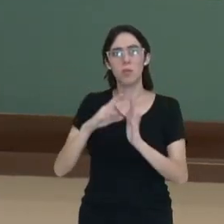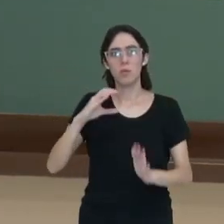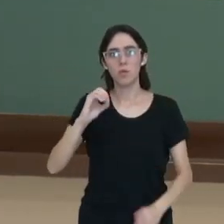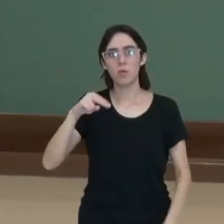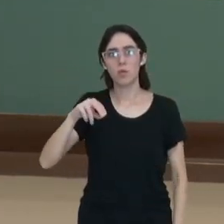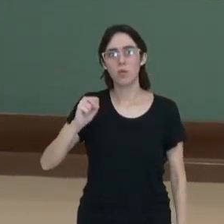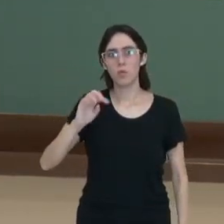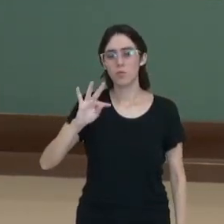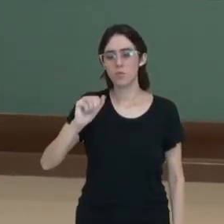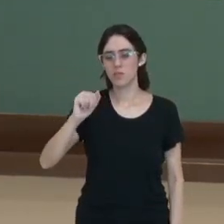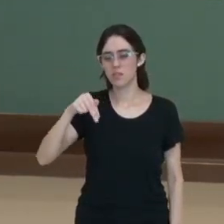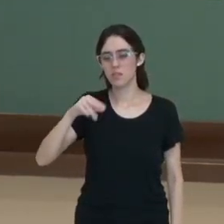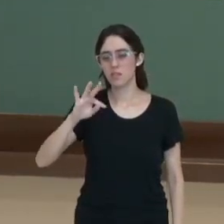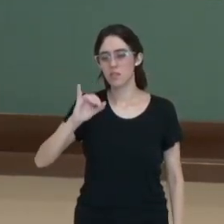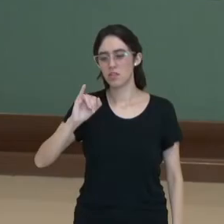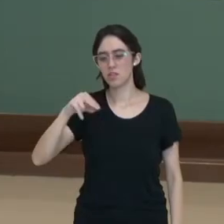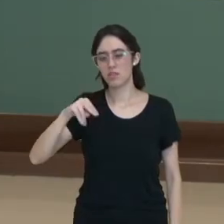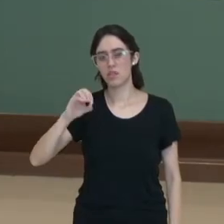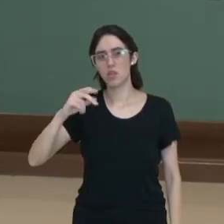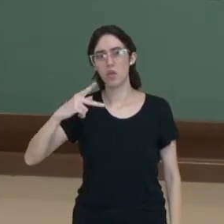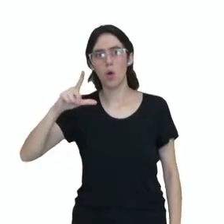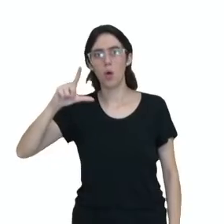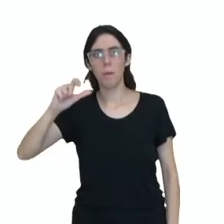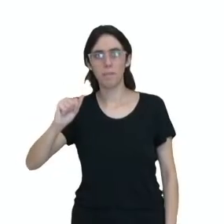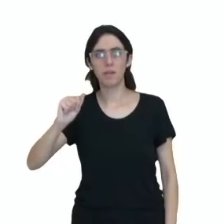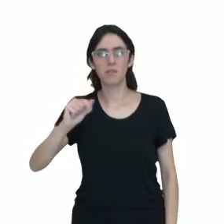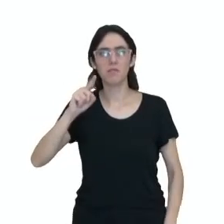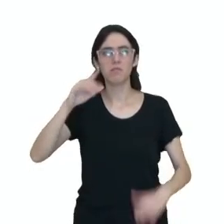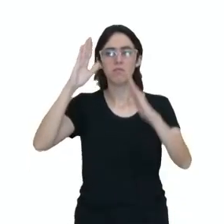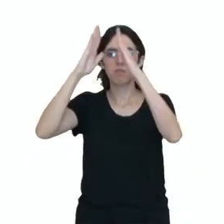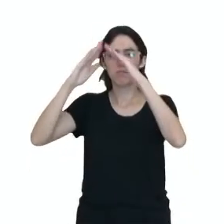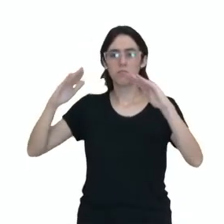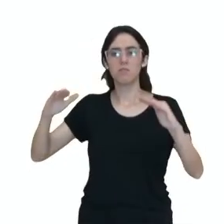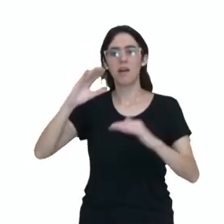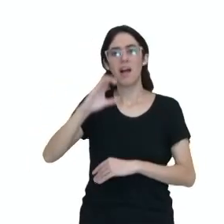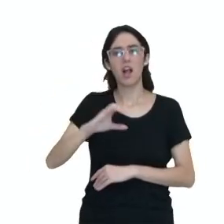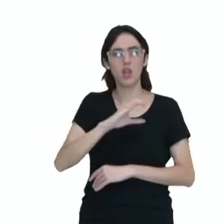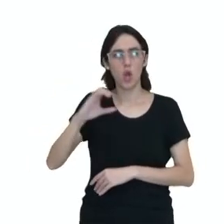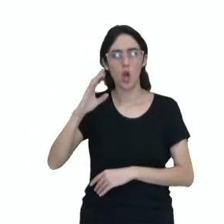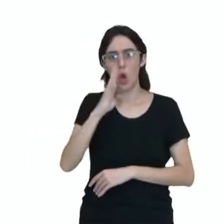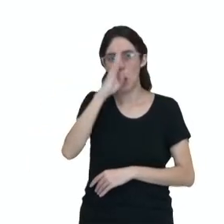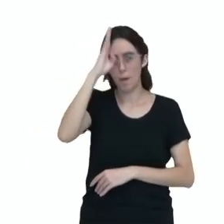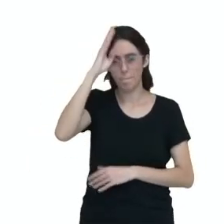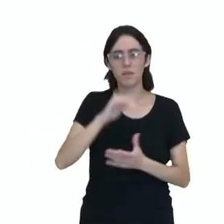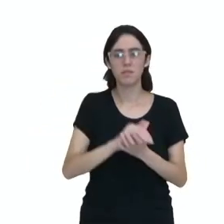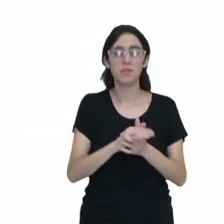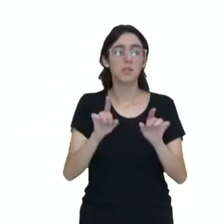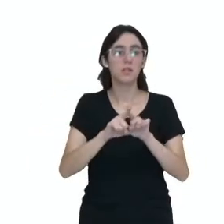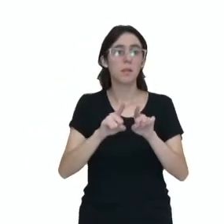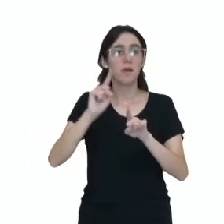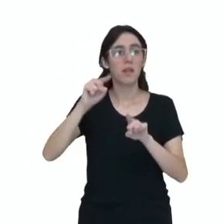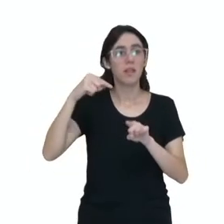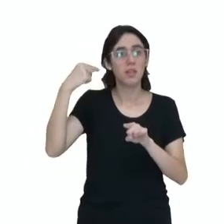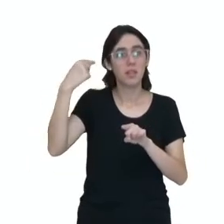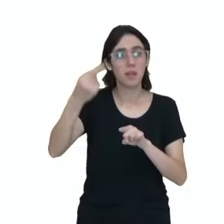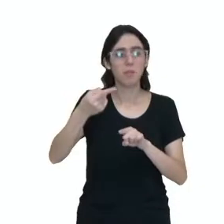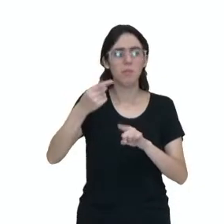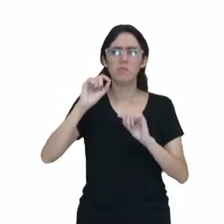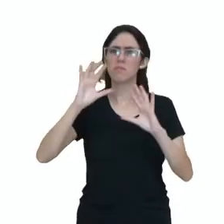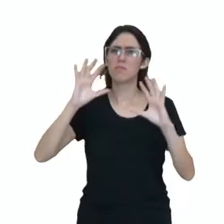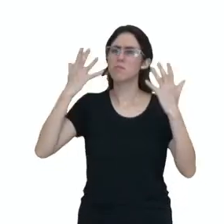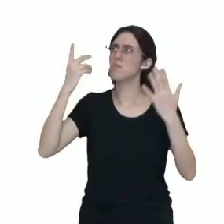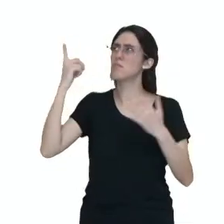Entre 1204 e 1261 foi uma catedral católica romana. Entre 1453, professor, o que aconteceu